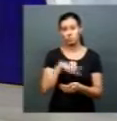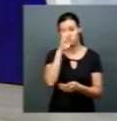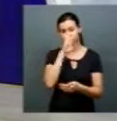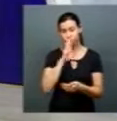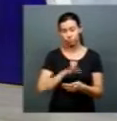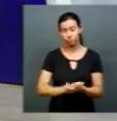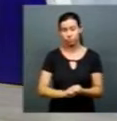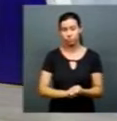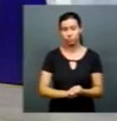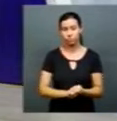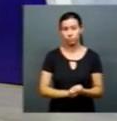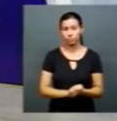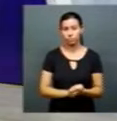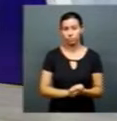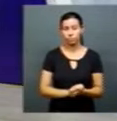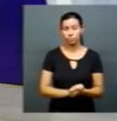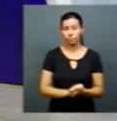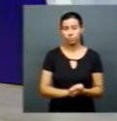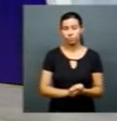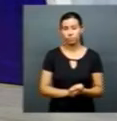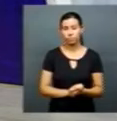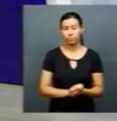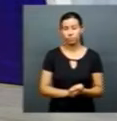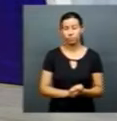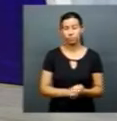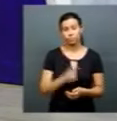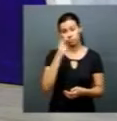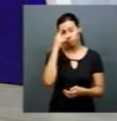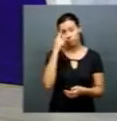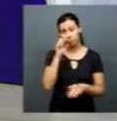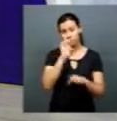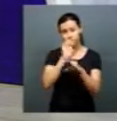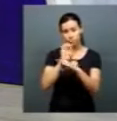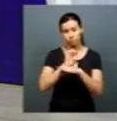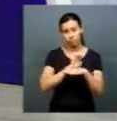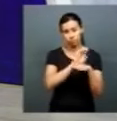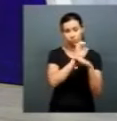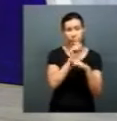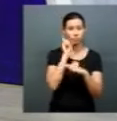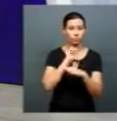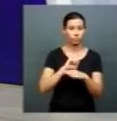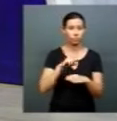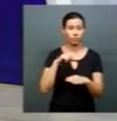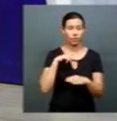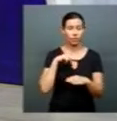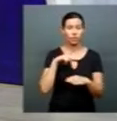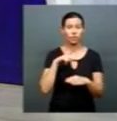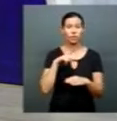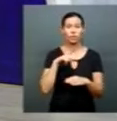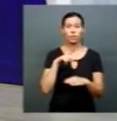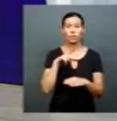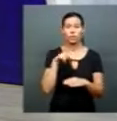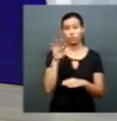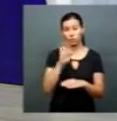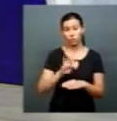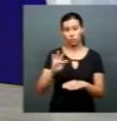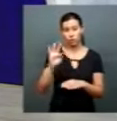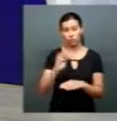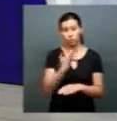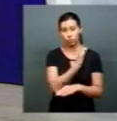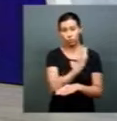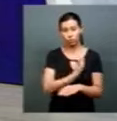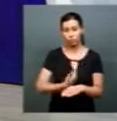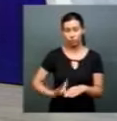chamaria uma atenção também para a questão do Estado de Minas, pelo número de universidades federais que nós temos no Estado. Eu acho que isso é